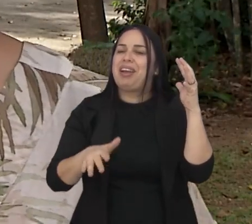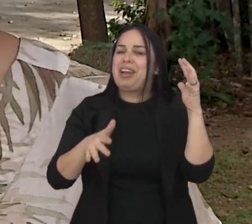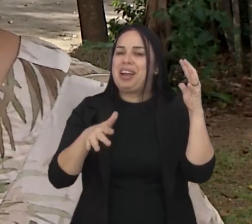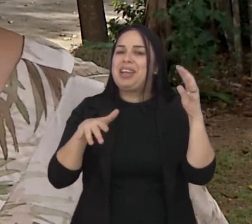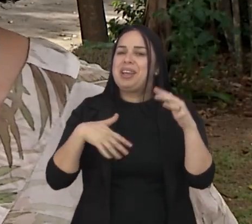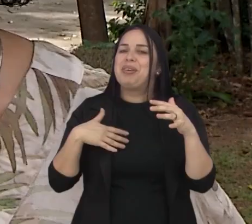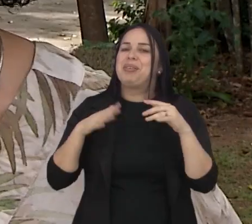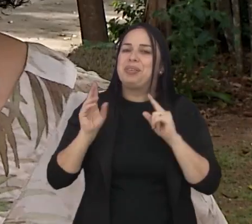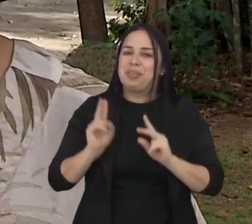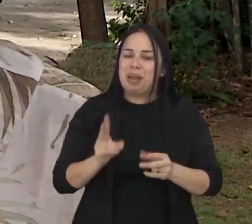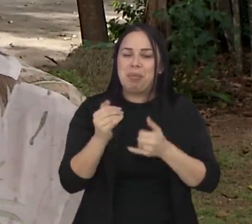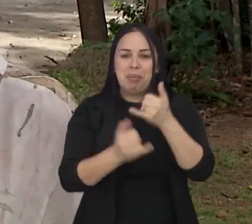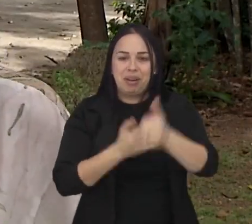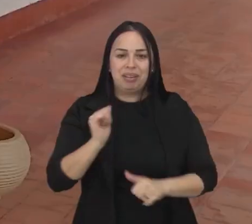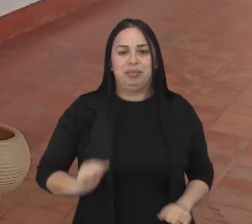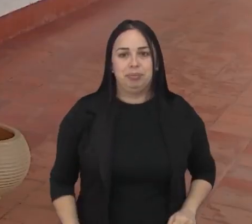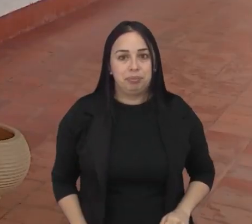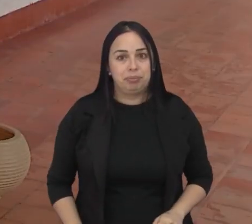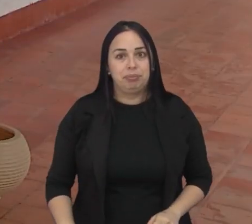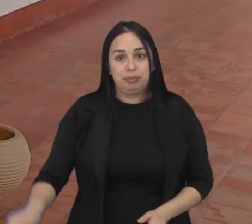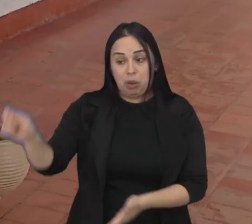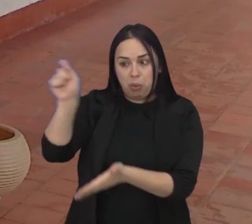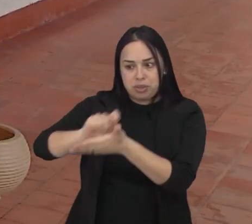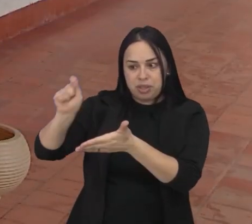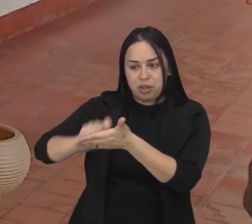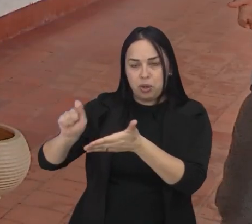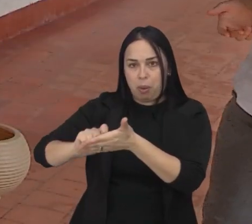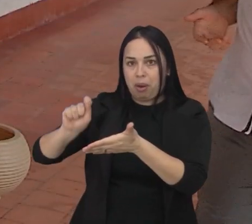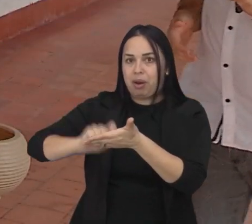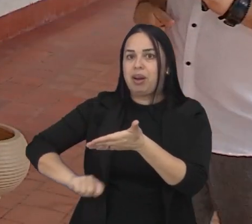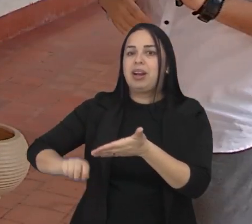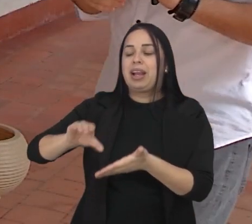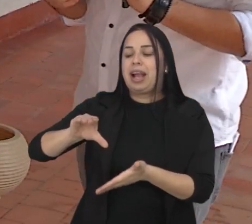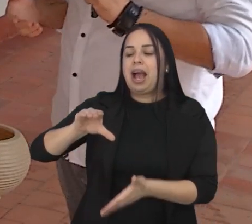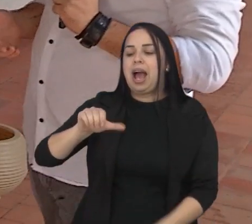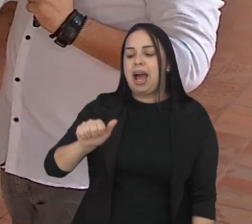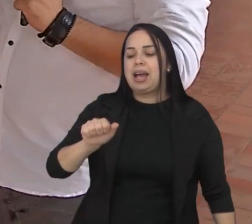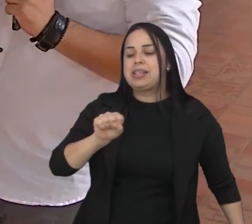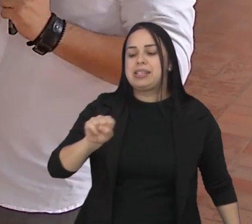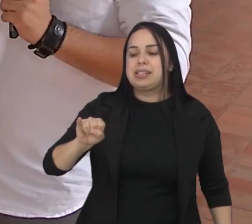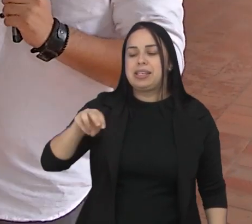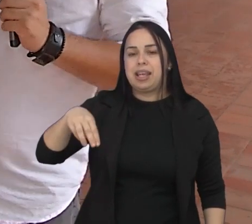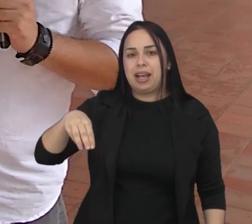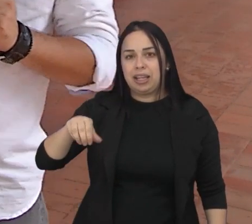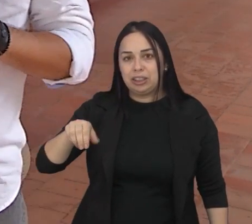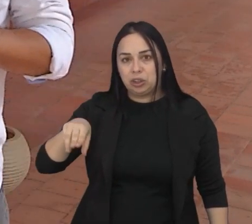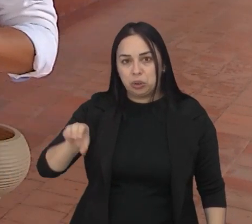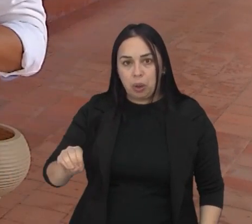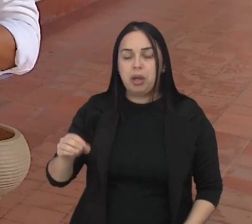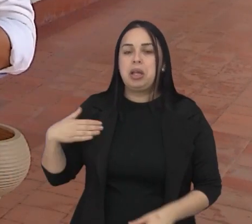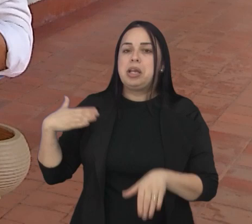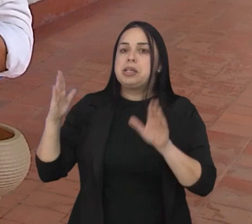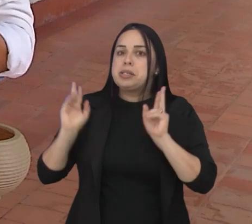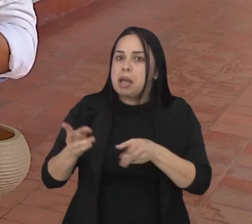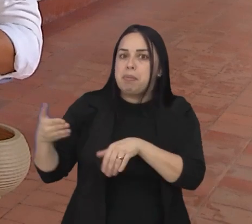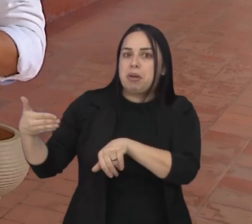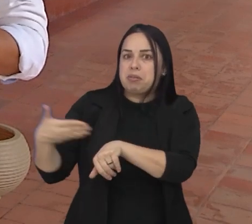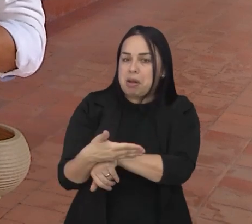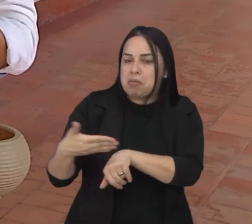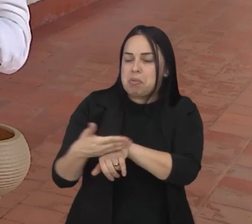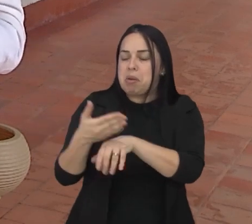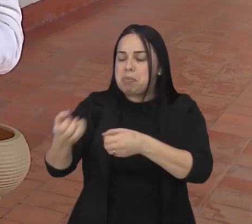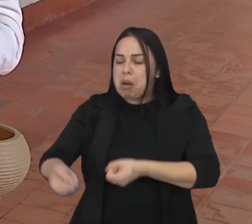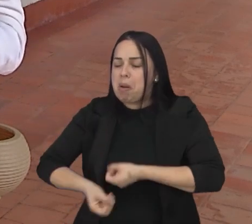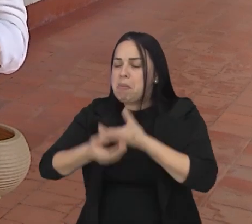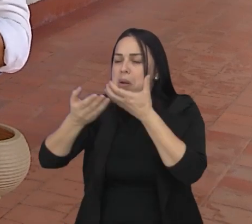trabalho aí pro pessoal do hospital. O escritor e poeta Cassiano Ricardo era natural de São José dos Campos e